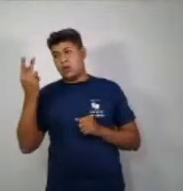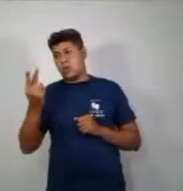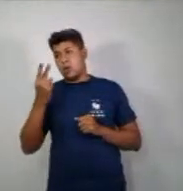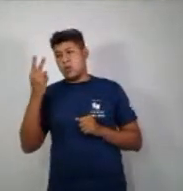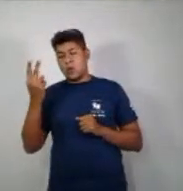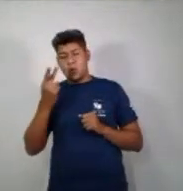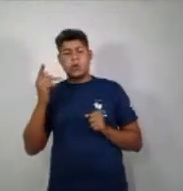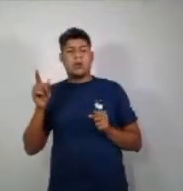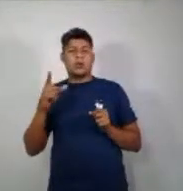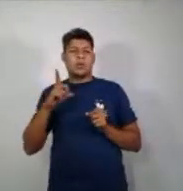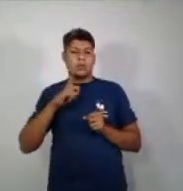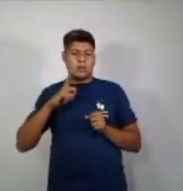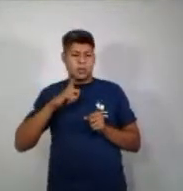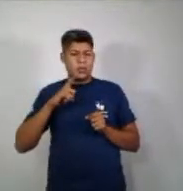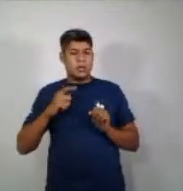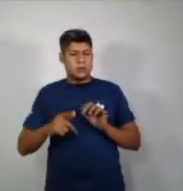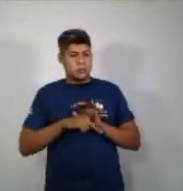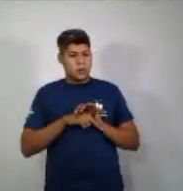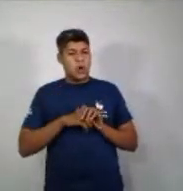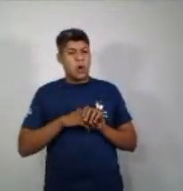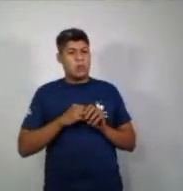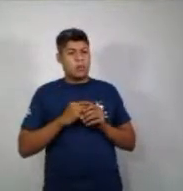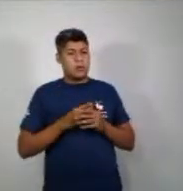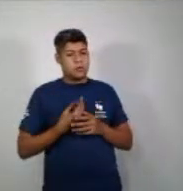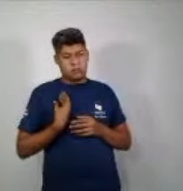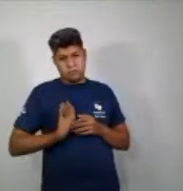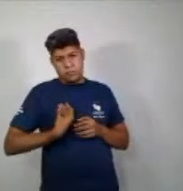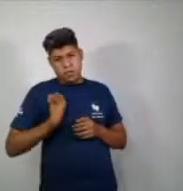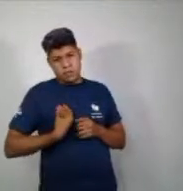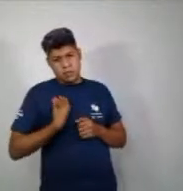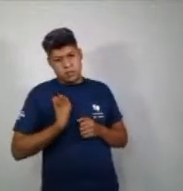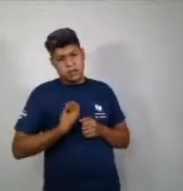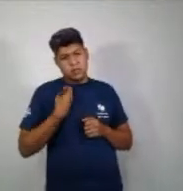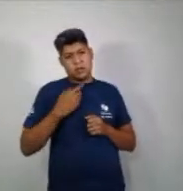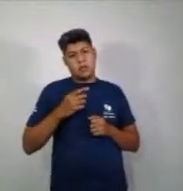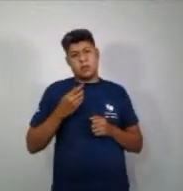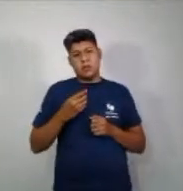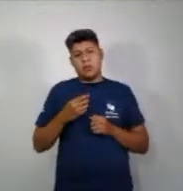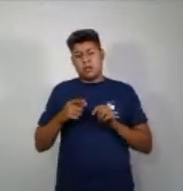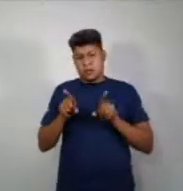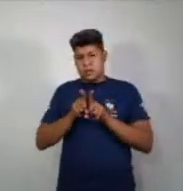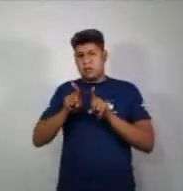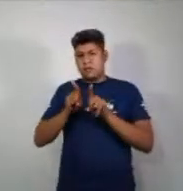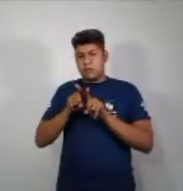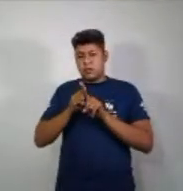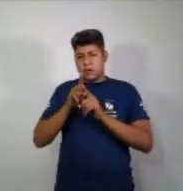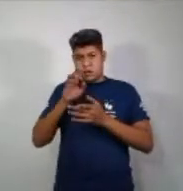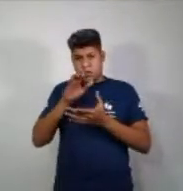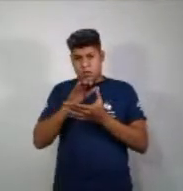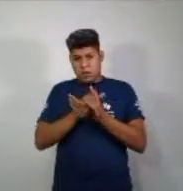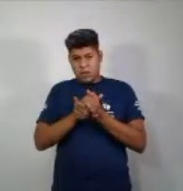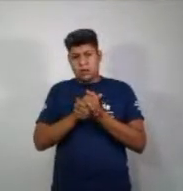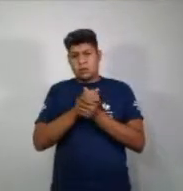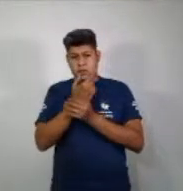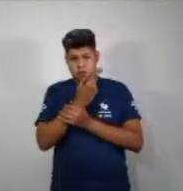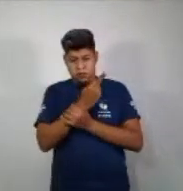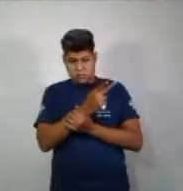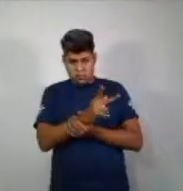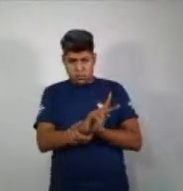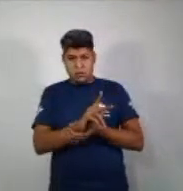e né, tava na presença do Aurélio, que estava presente também no casamento, um casamento